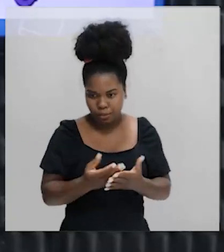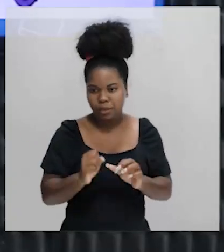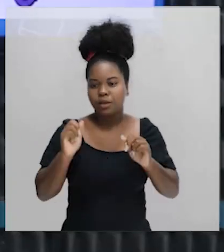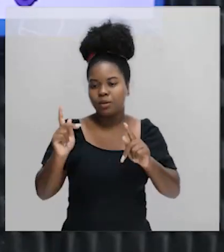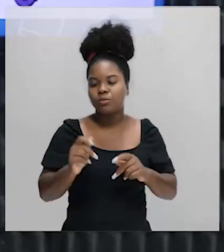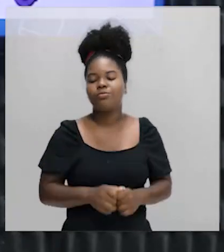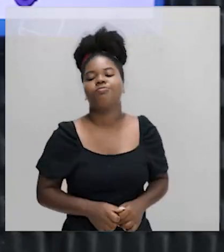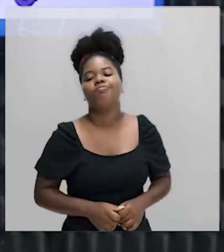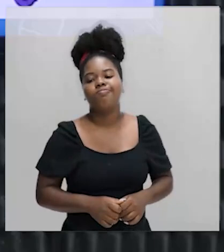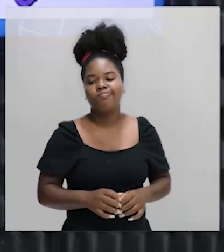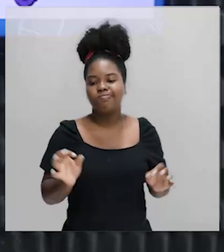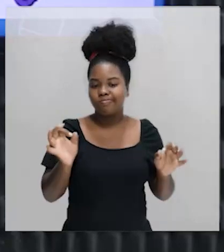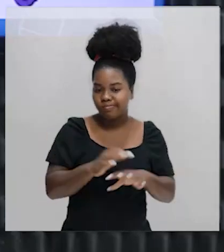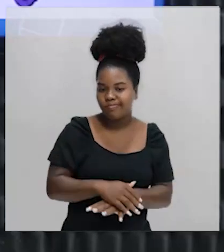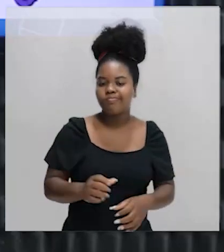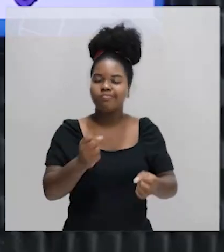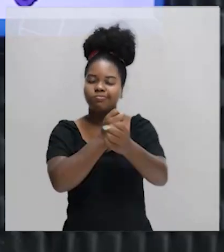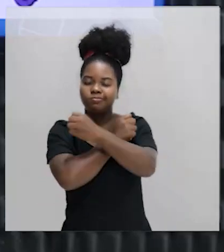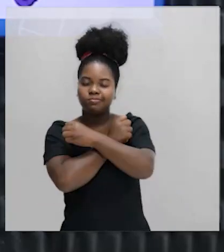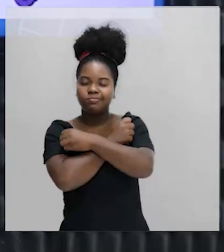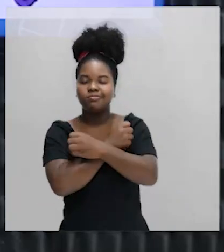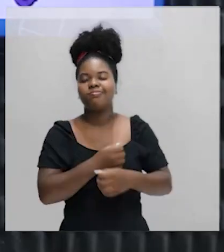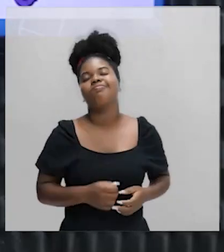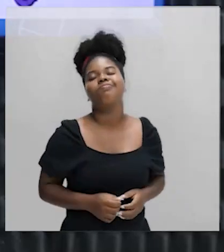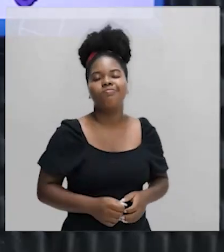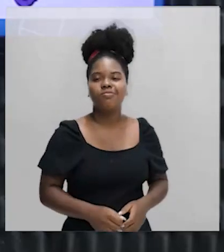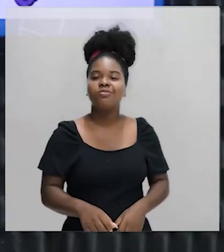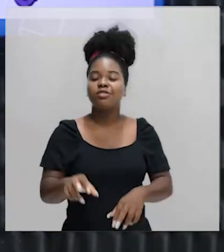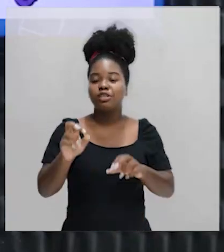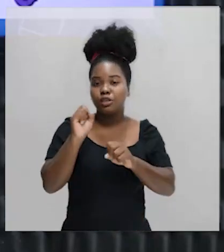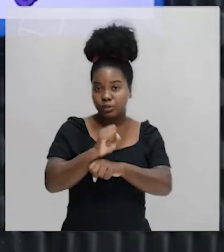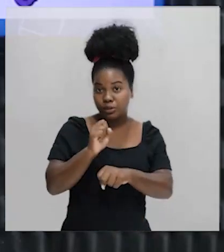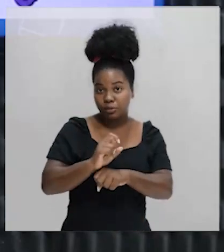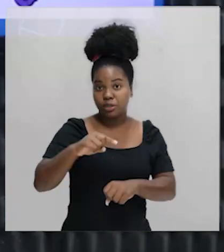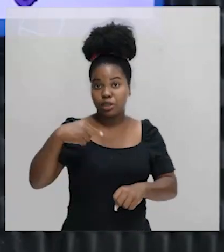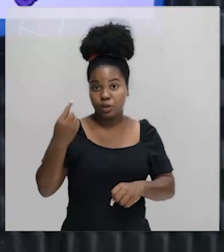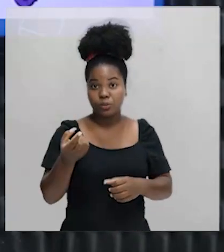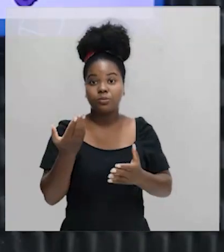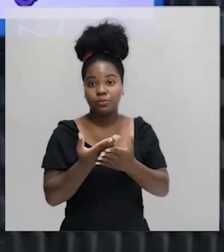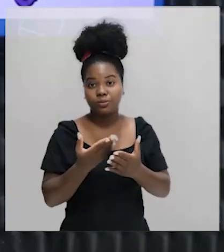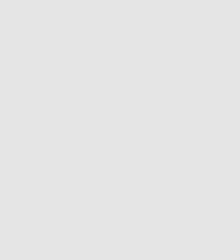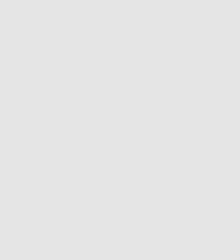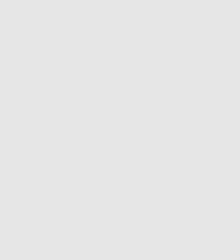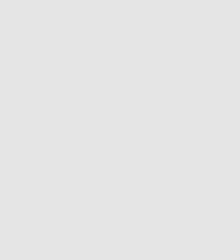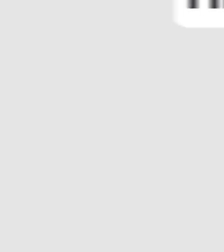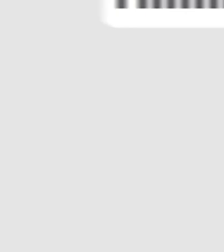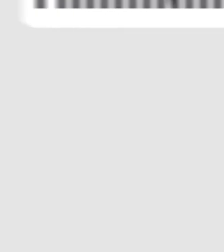É isso, turma. Um grande abraço. Eu aguardo vocês na próxima aula.